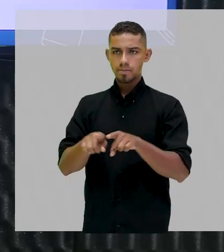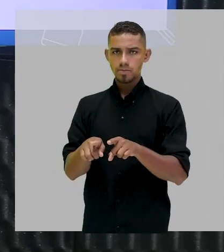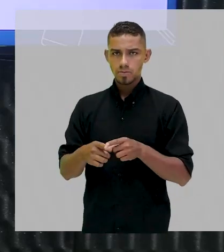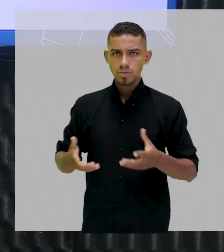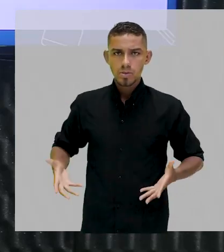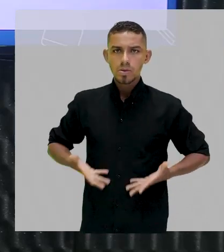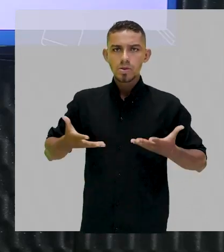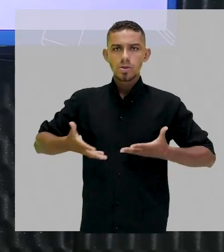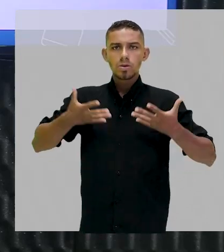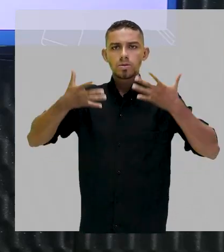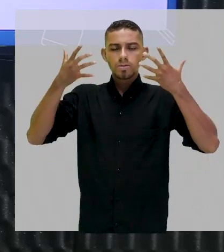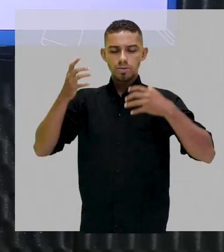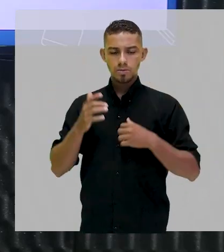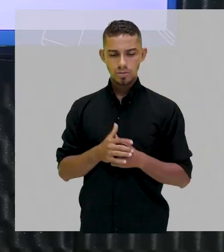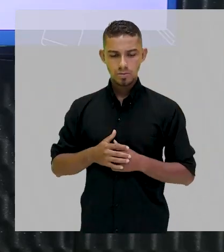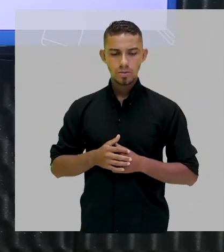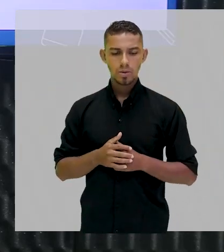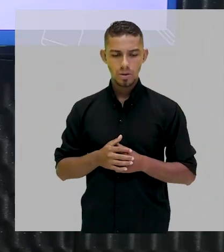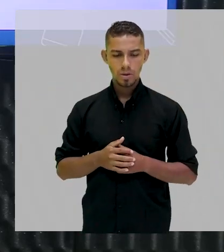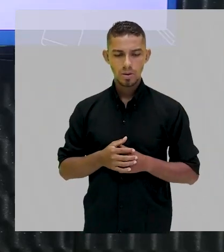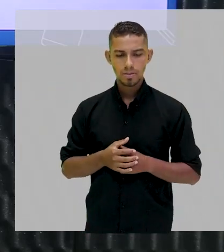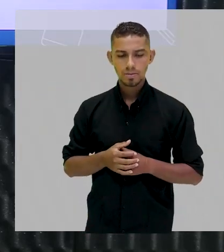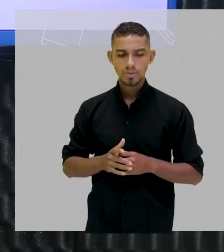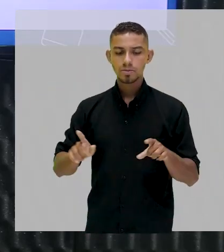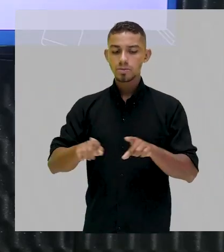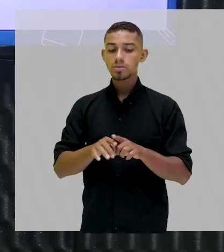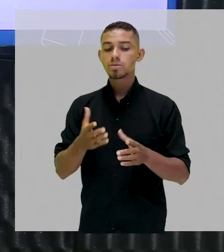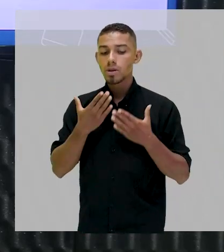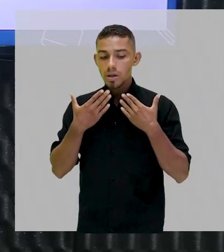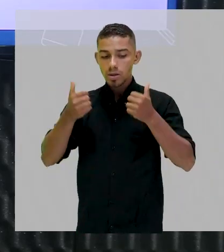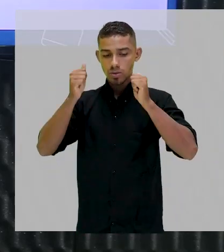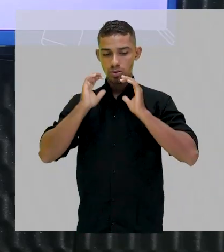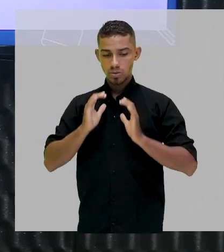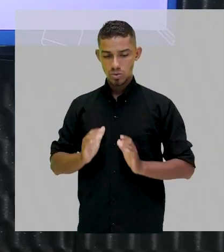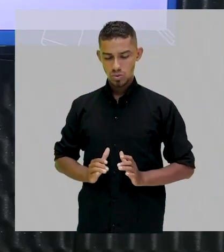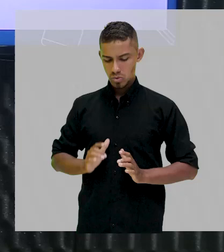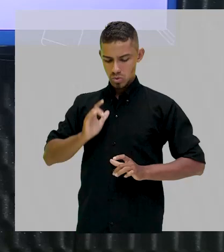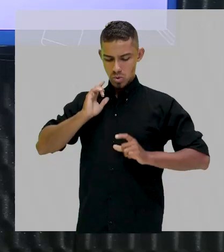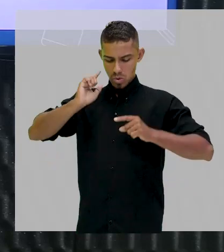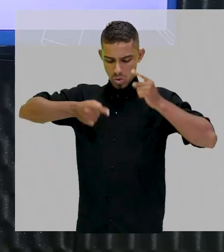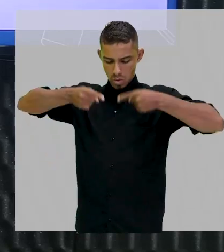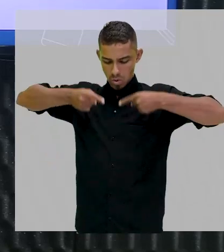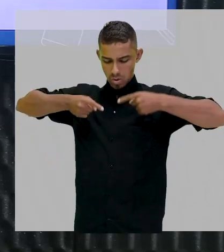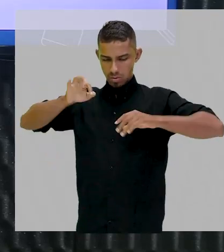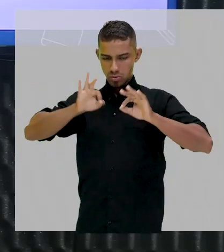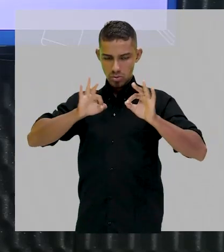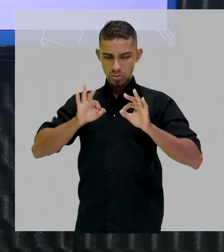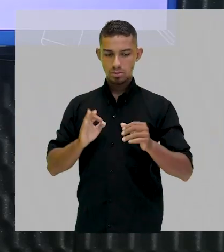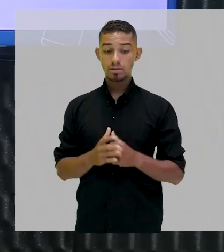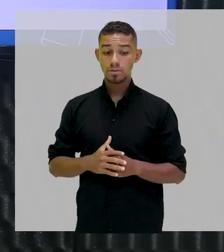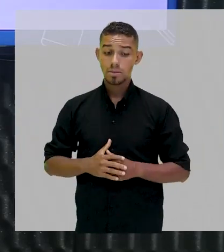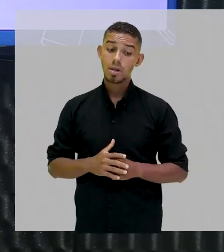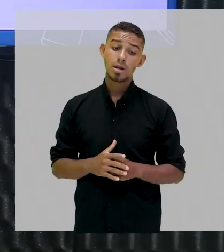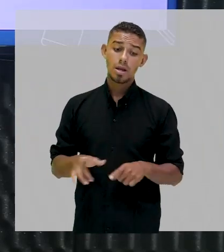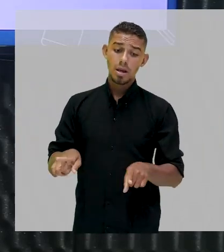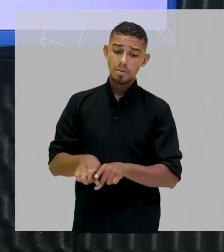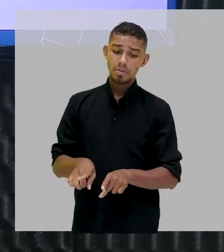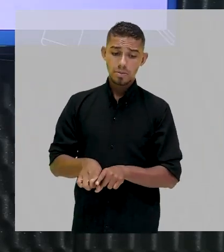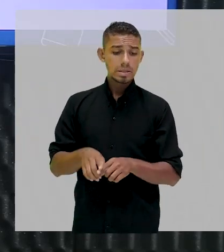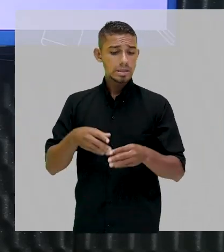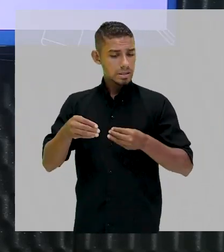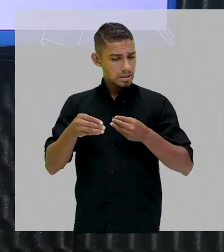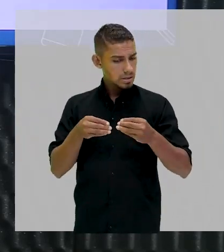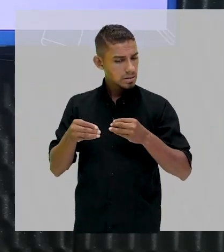estimulado, obviamente, ele vai manter-se ali, vai tonificar. Melhora a coordenação motora. Promove menor atrito nas